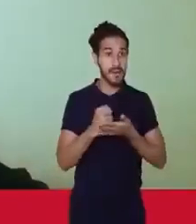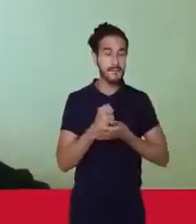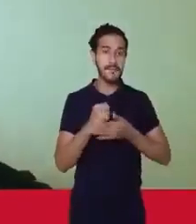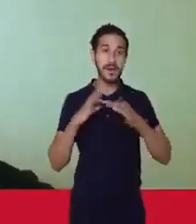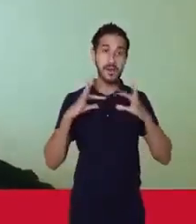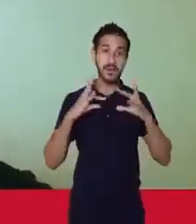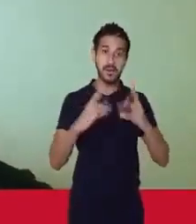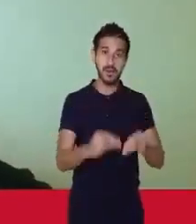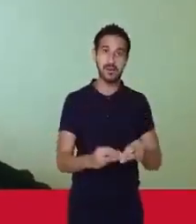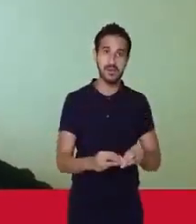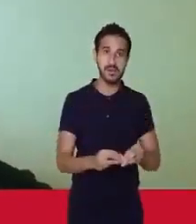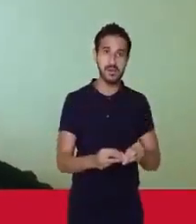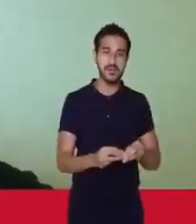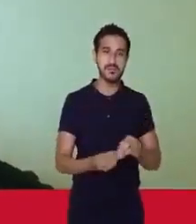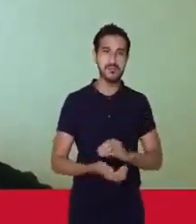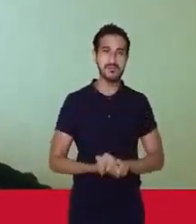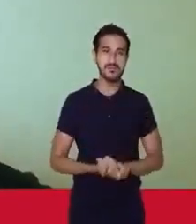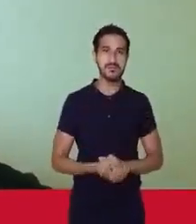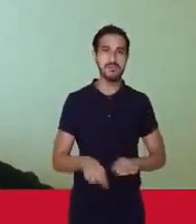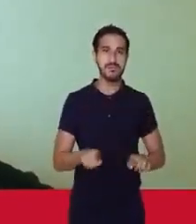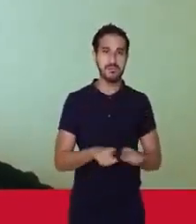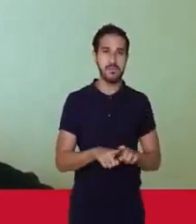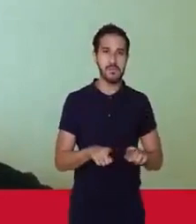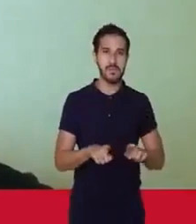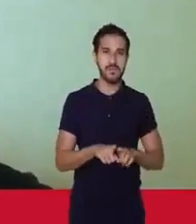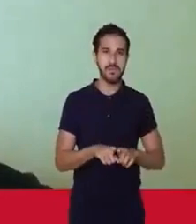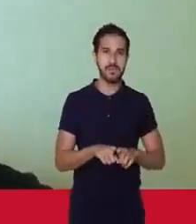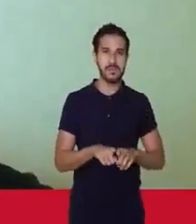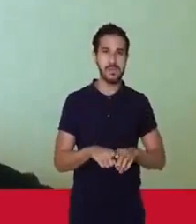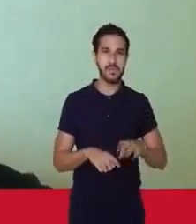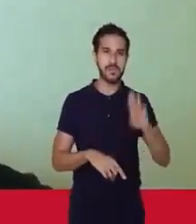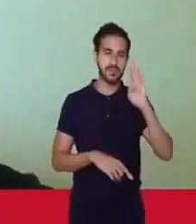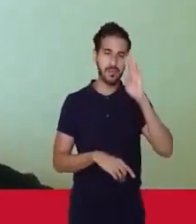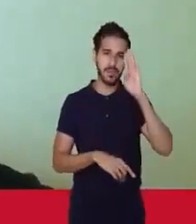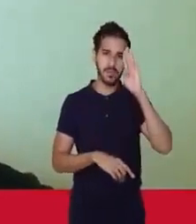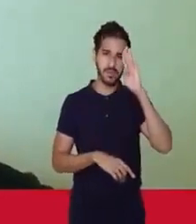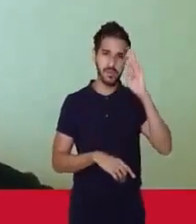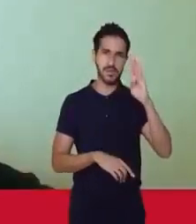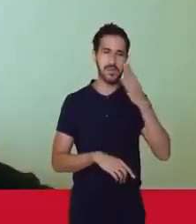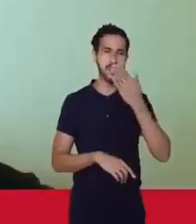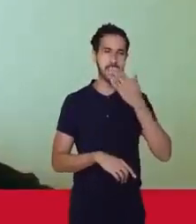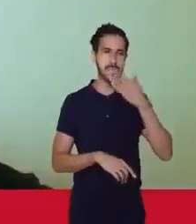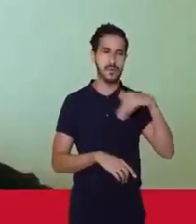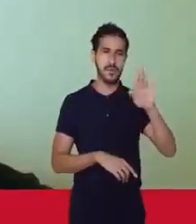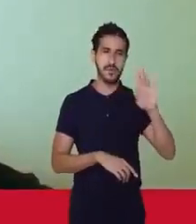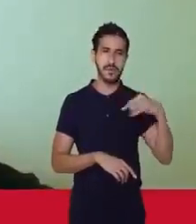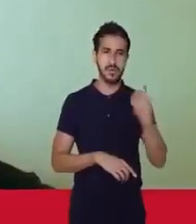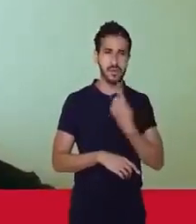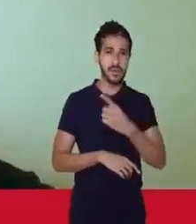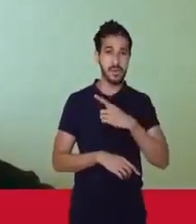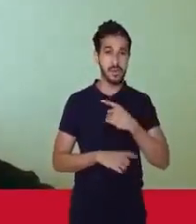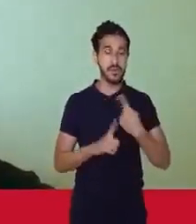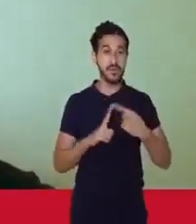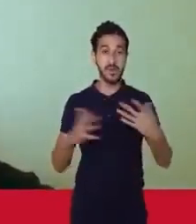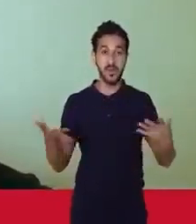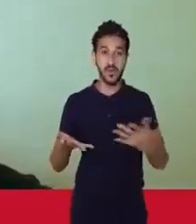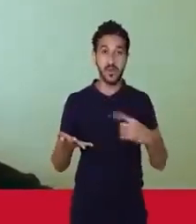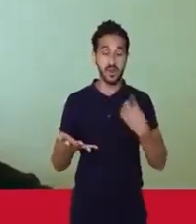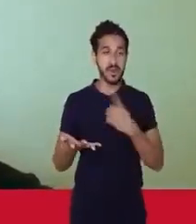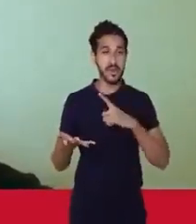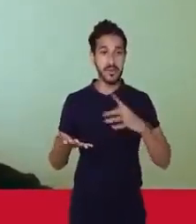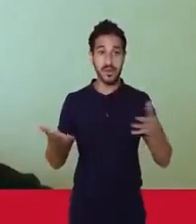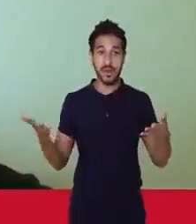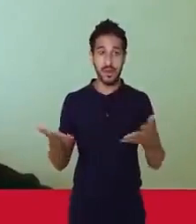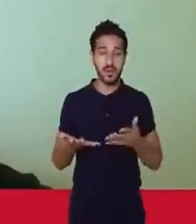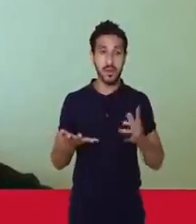de tudo, e também a grande promessa que nós temos, porque temos